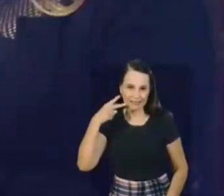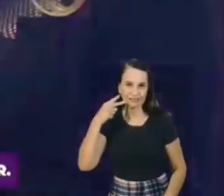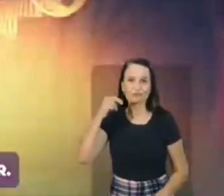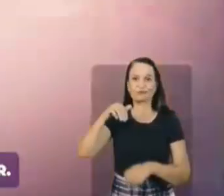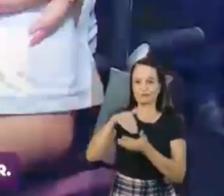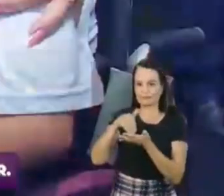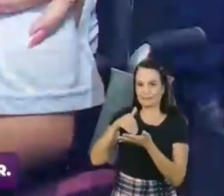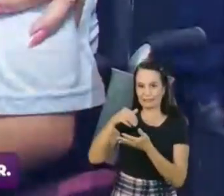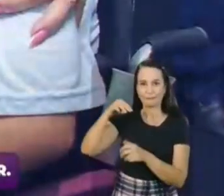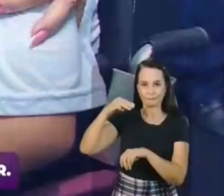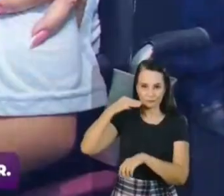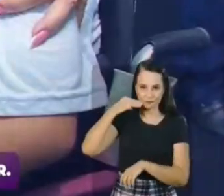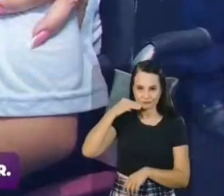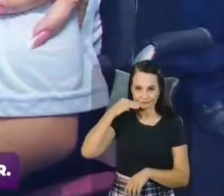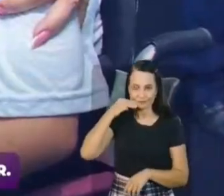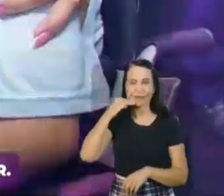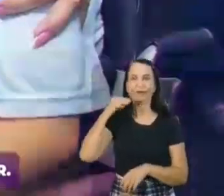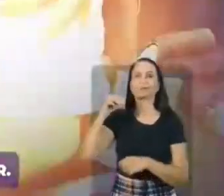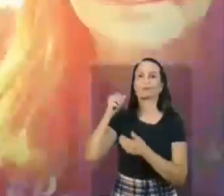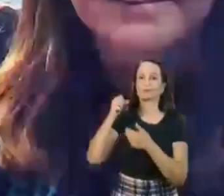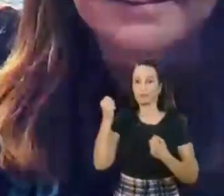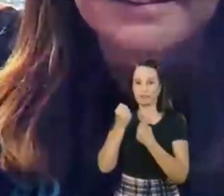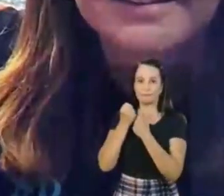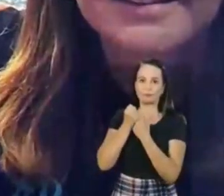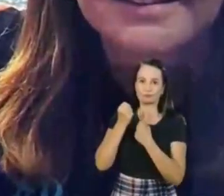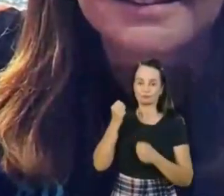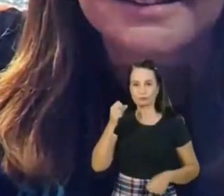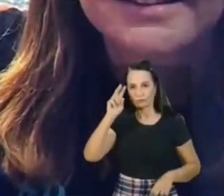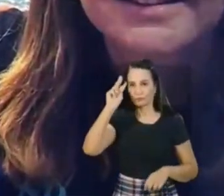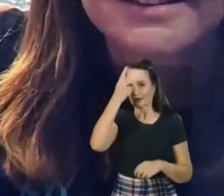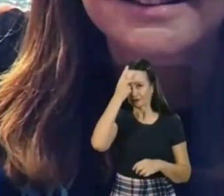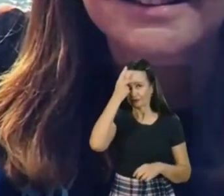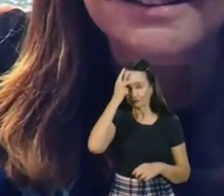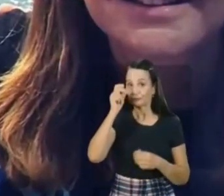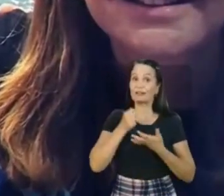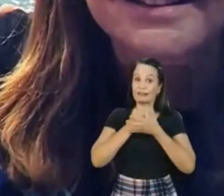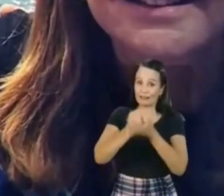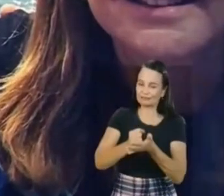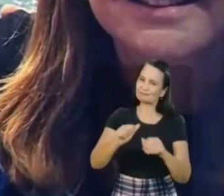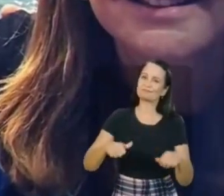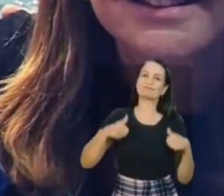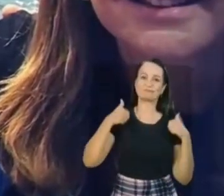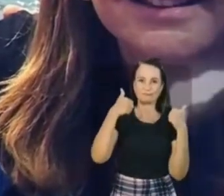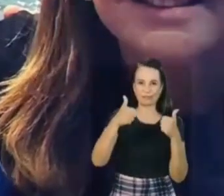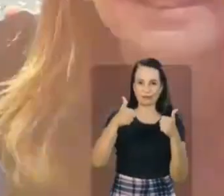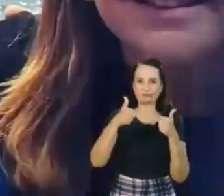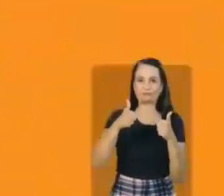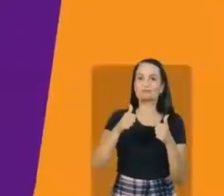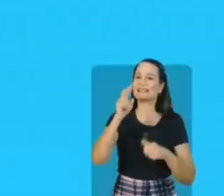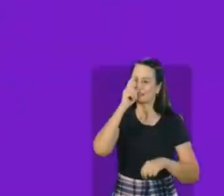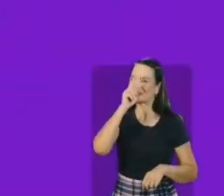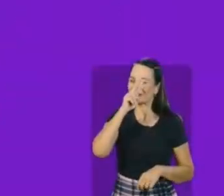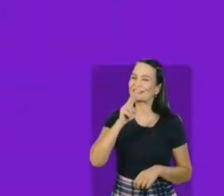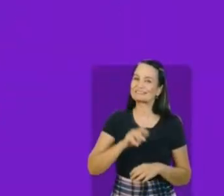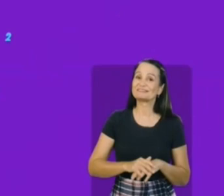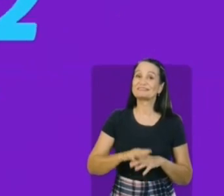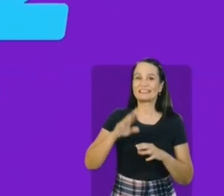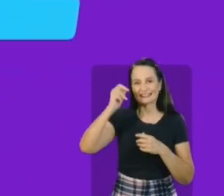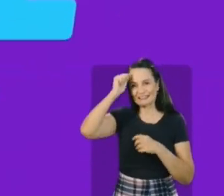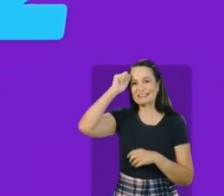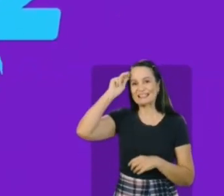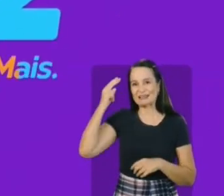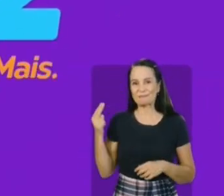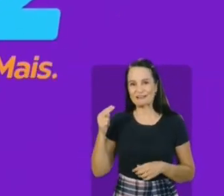deputada estadual e secretária adjunta de educação do Elder, a que ajudou a melhorar o IDEB. Que história, hein?